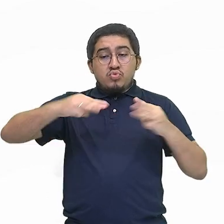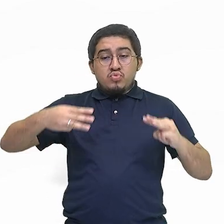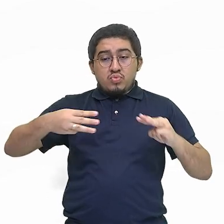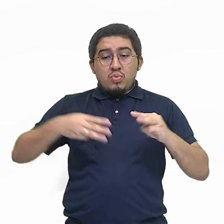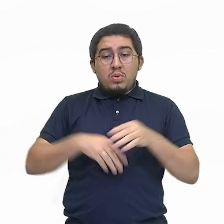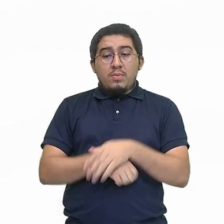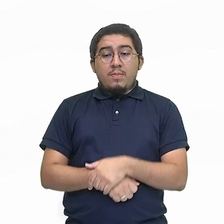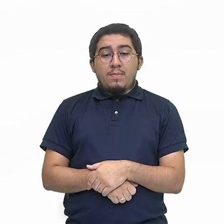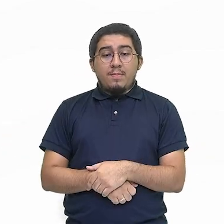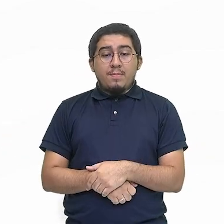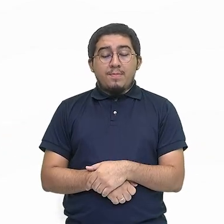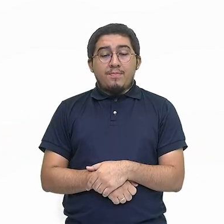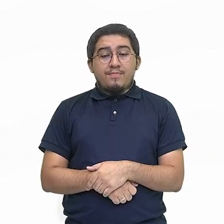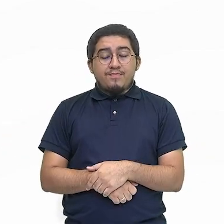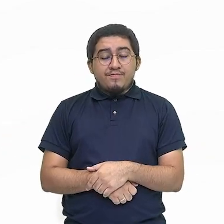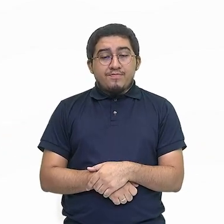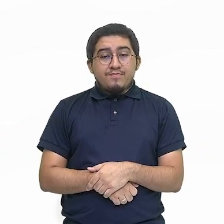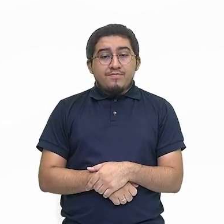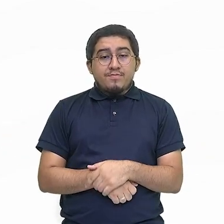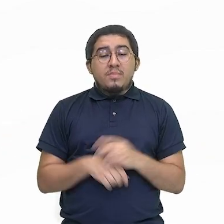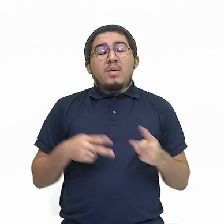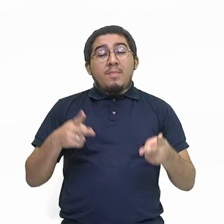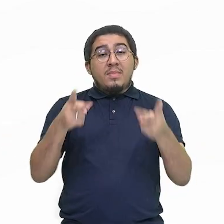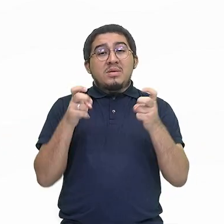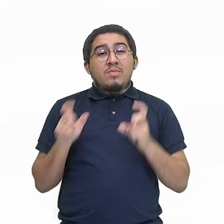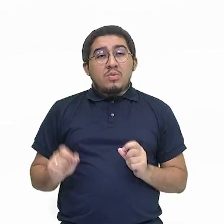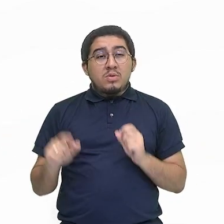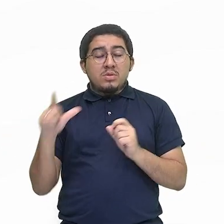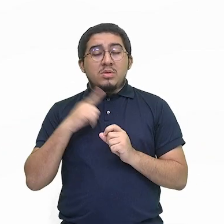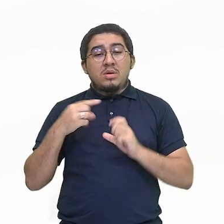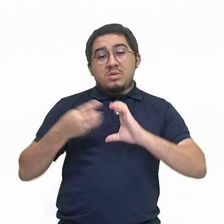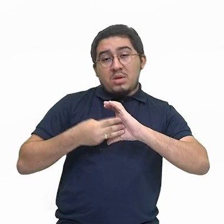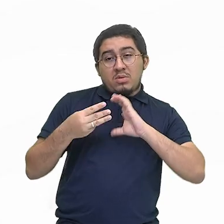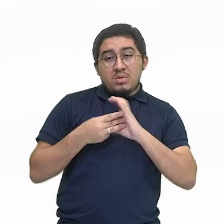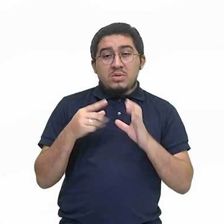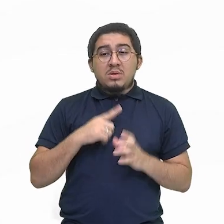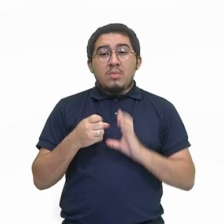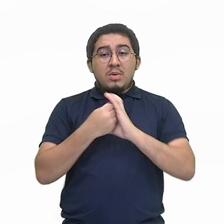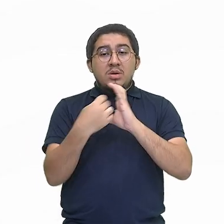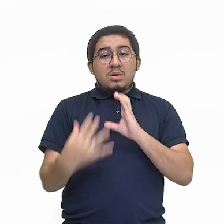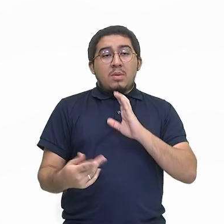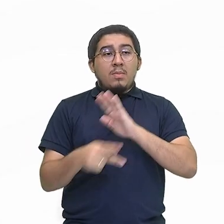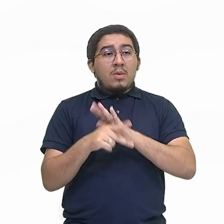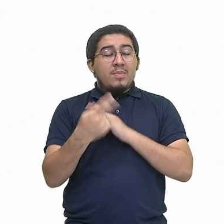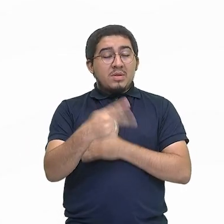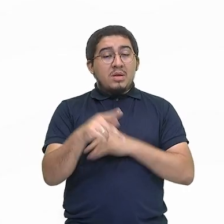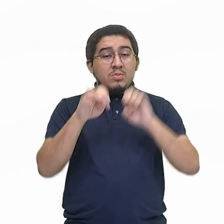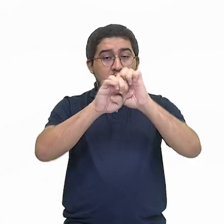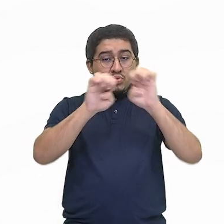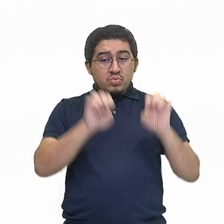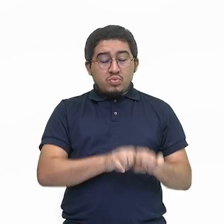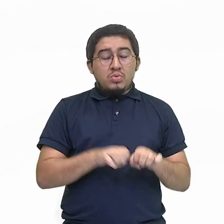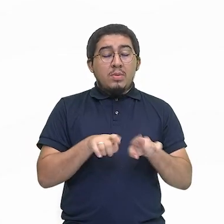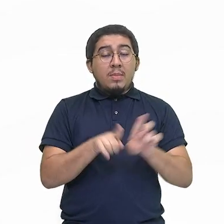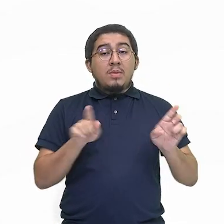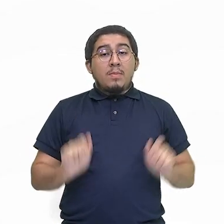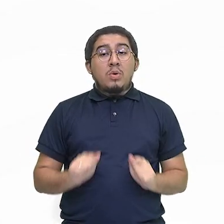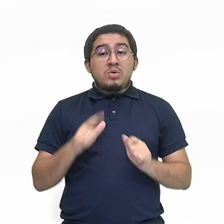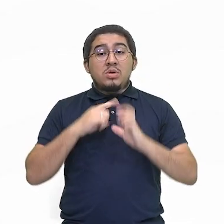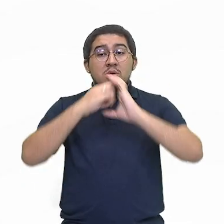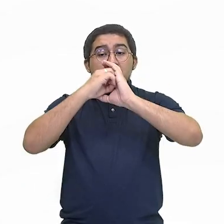E percebam que, apesar das células-troncos terem uma aparência, uma morfologia, elas podem